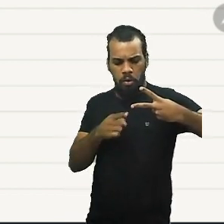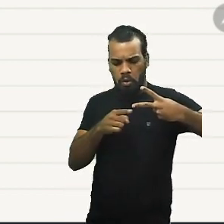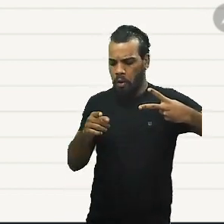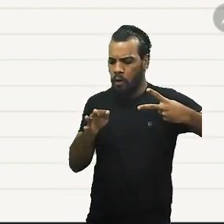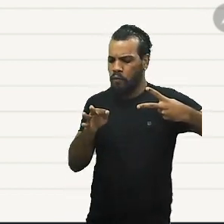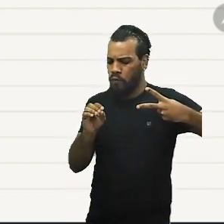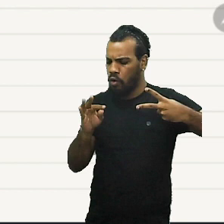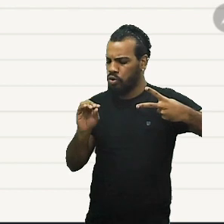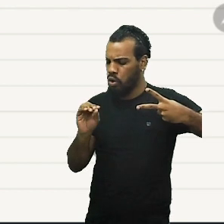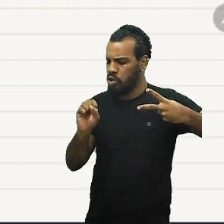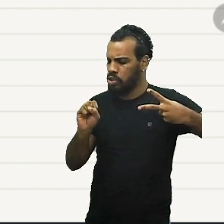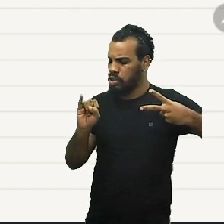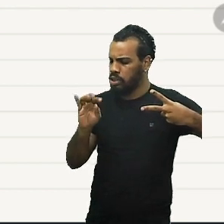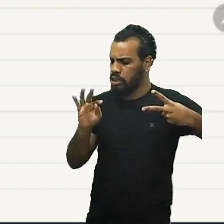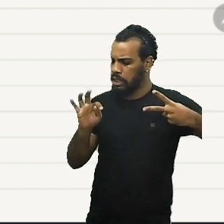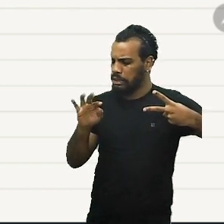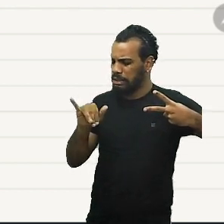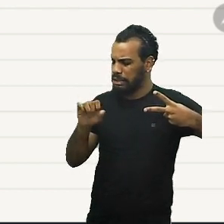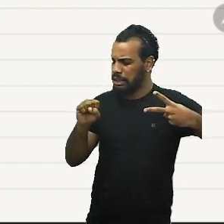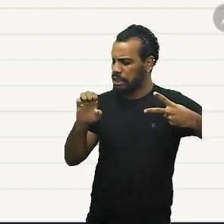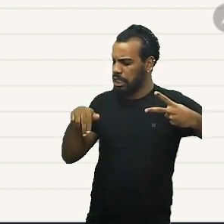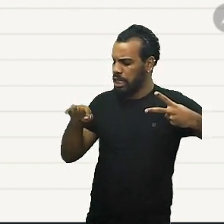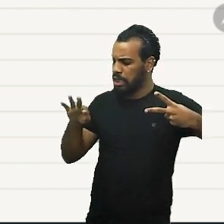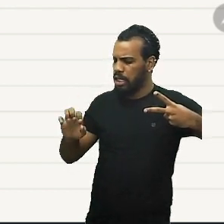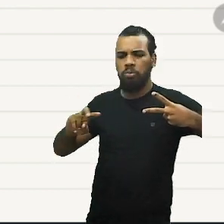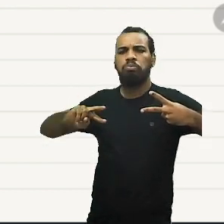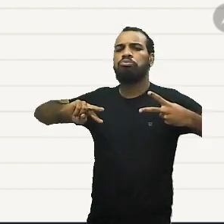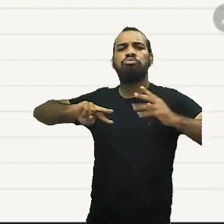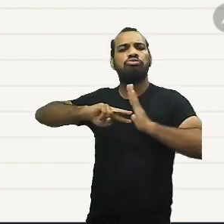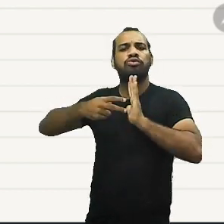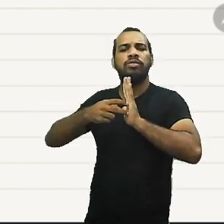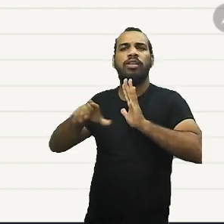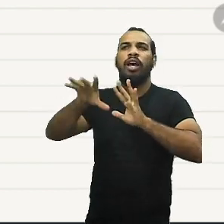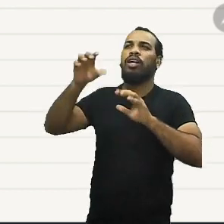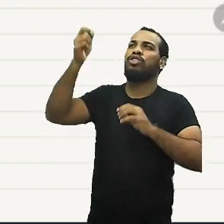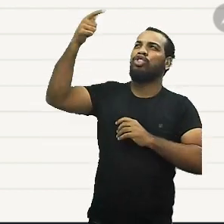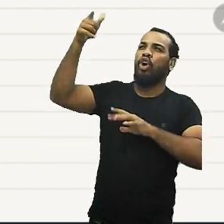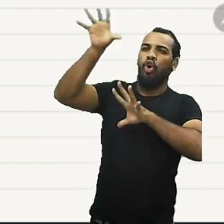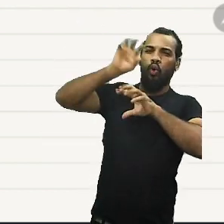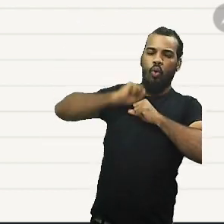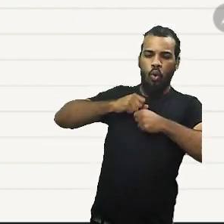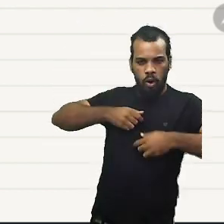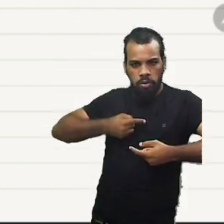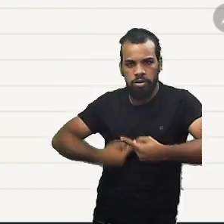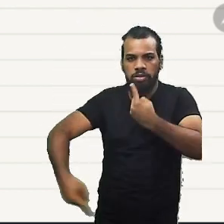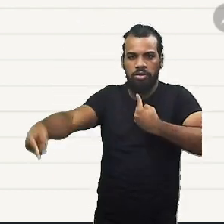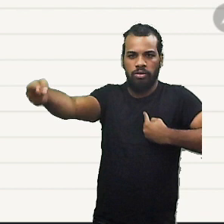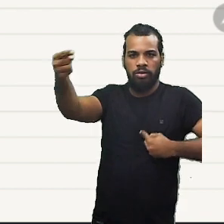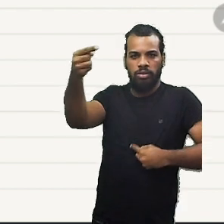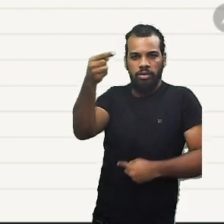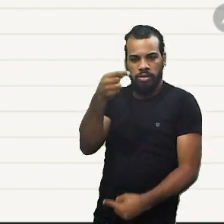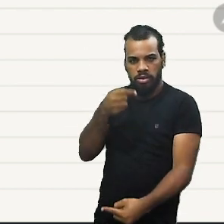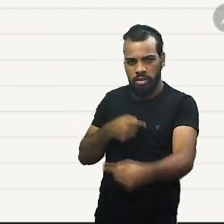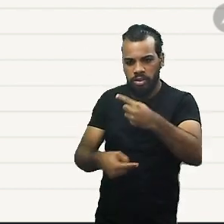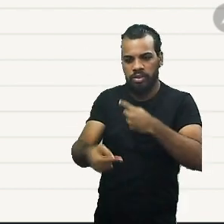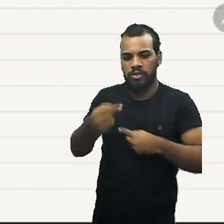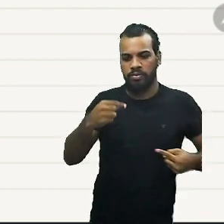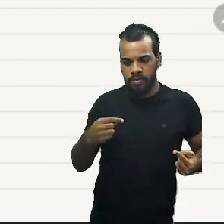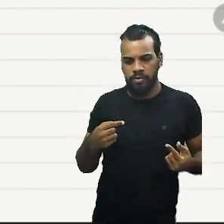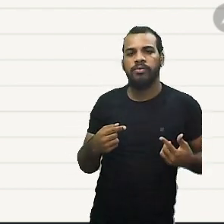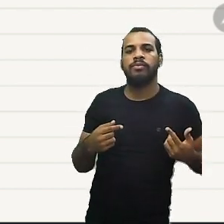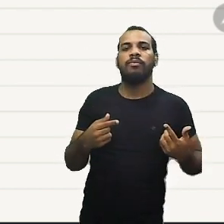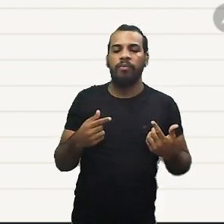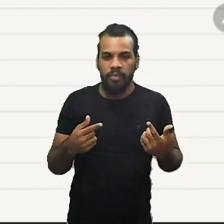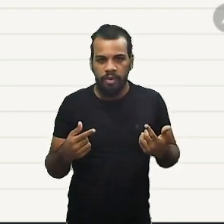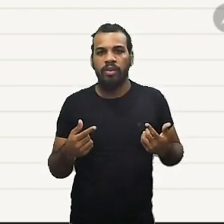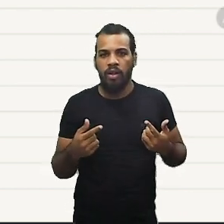fotossintetizante, ou seja, fazia fotossíntese. Ou seja, foi daí que surgiu os seres